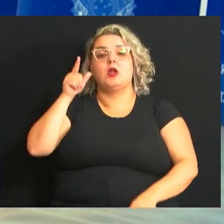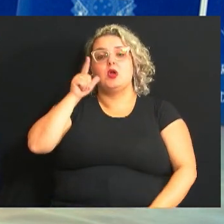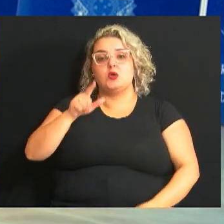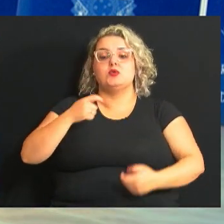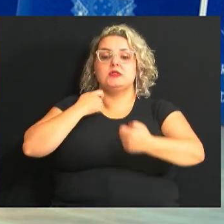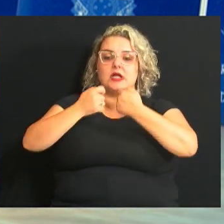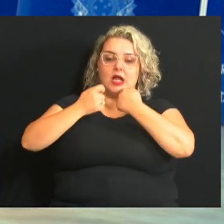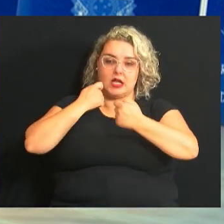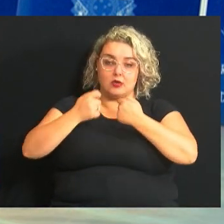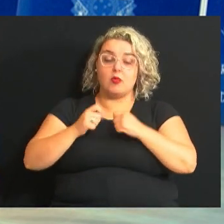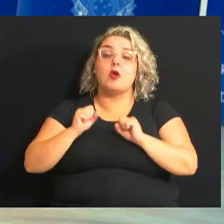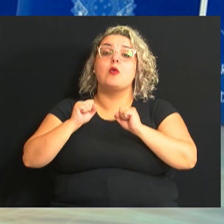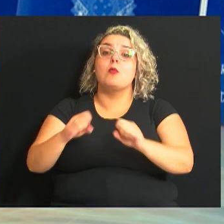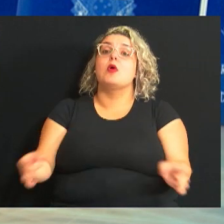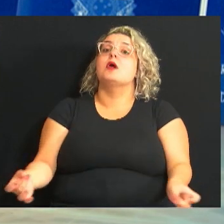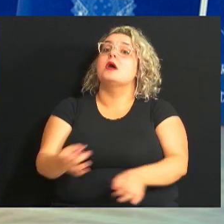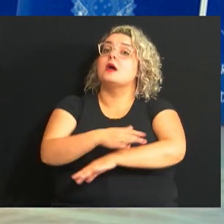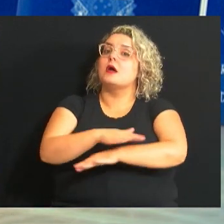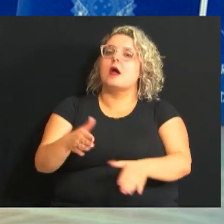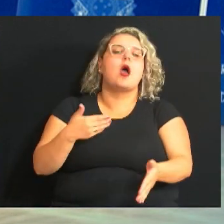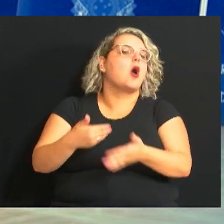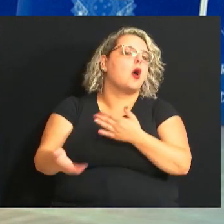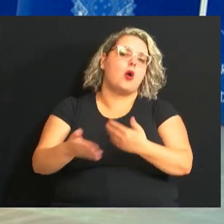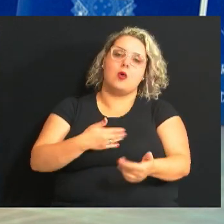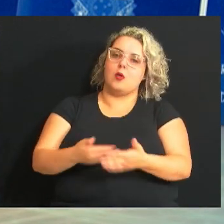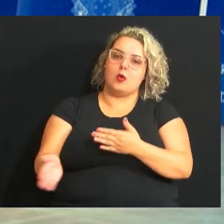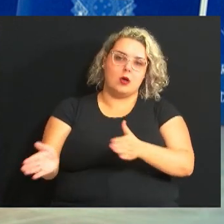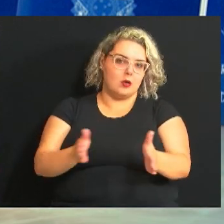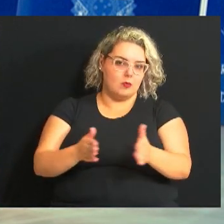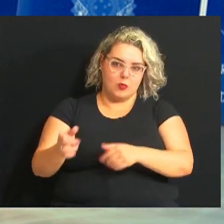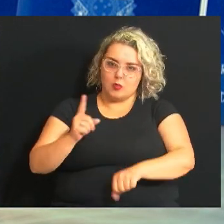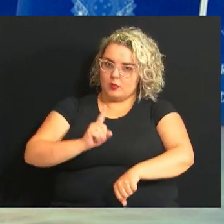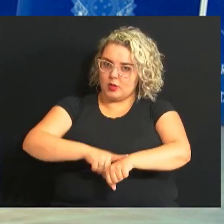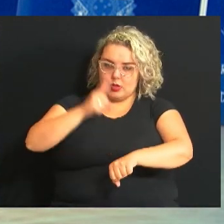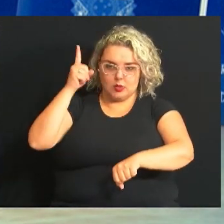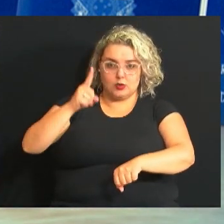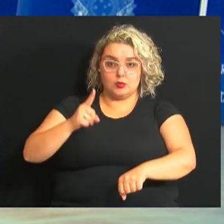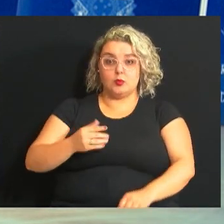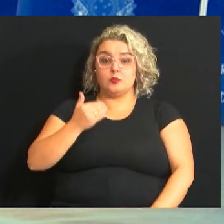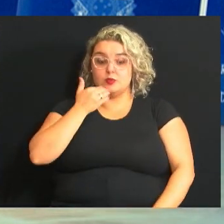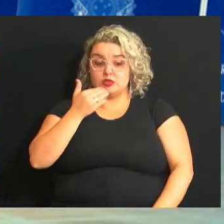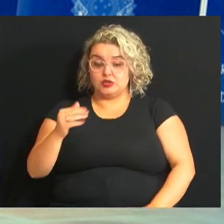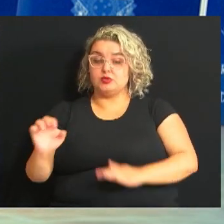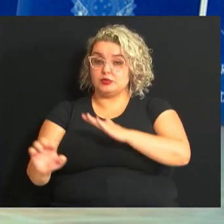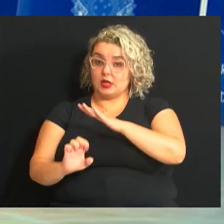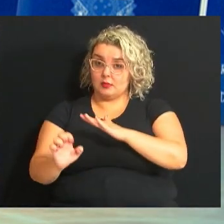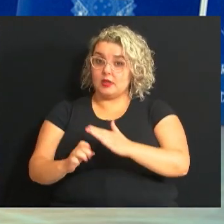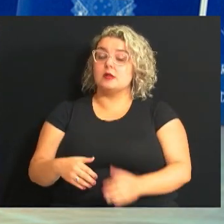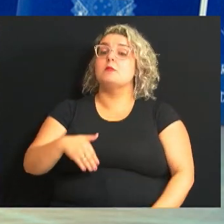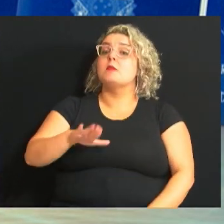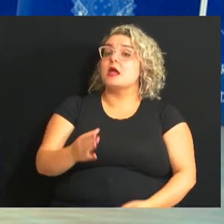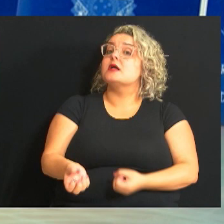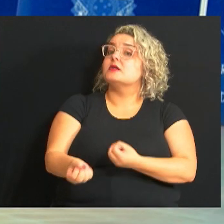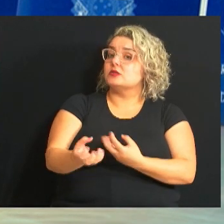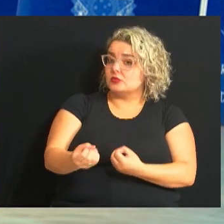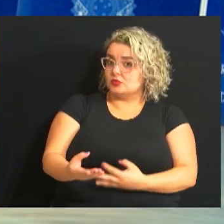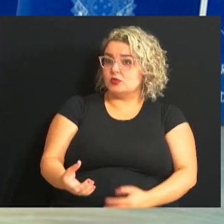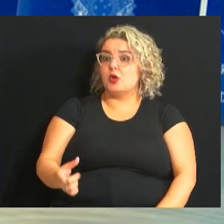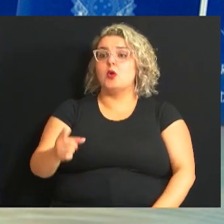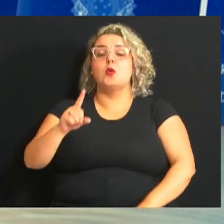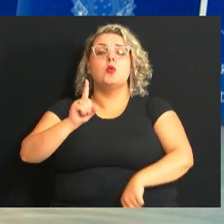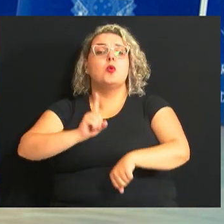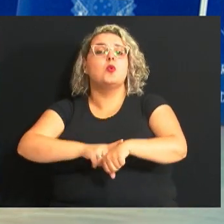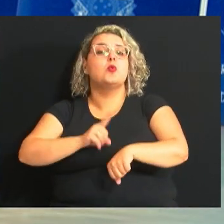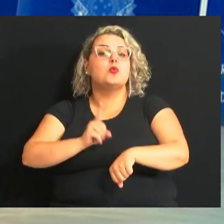ser encerradas a qualquer momento a pedido do contratante. Mais informações, como tempo de experiência